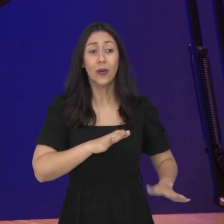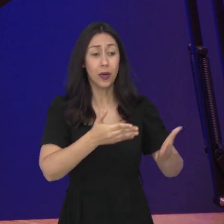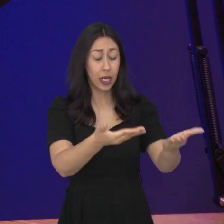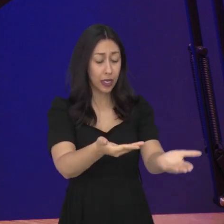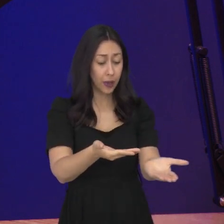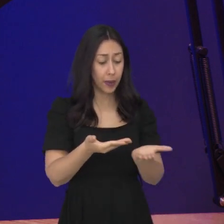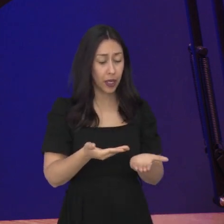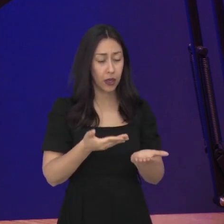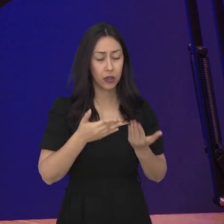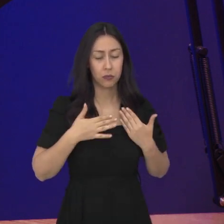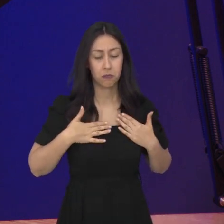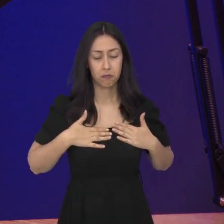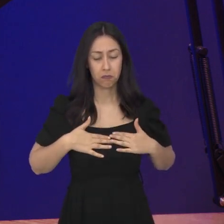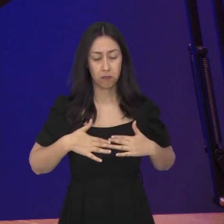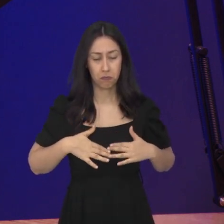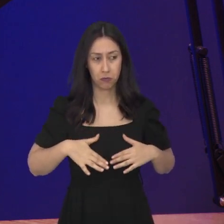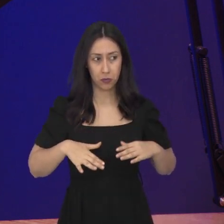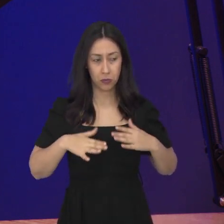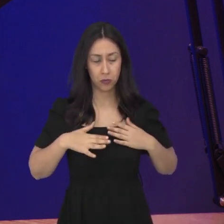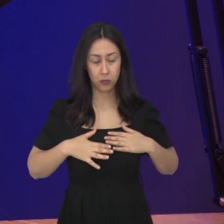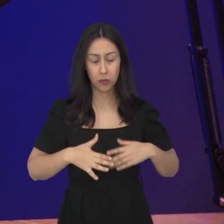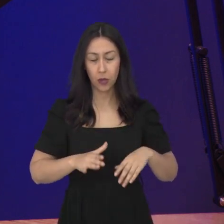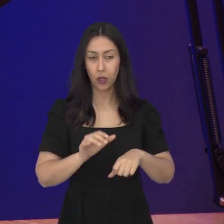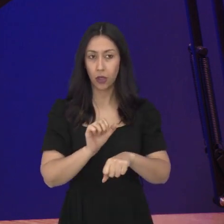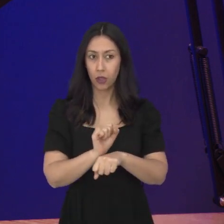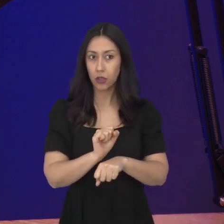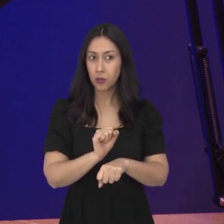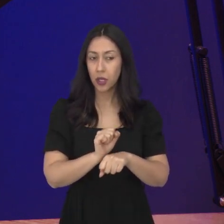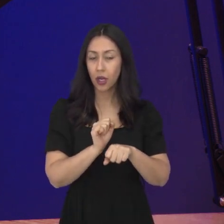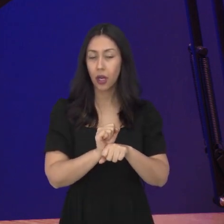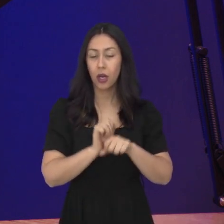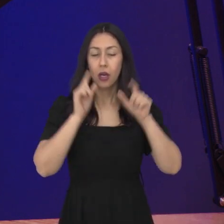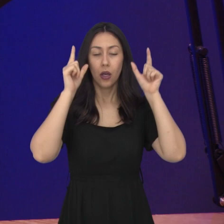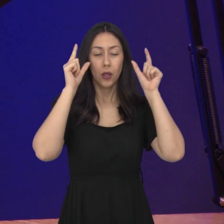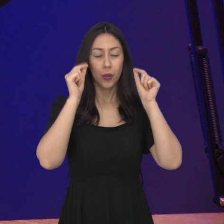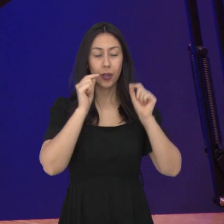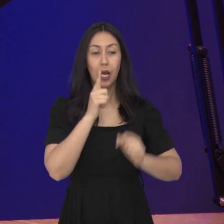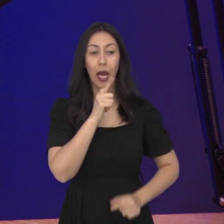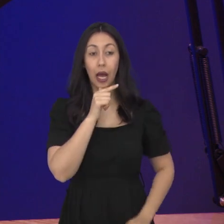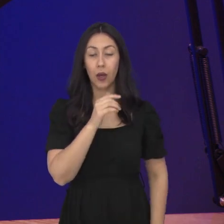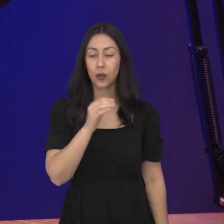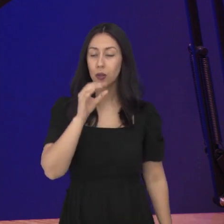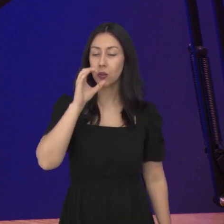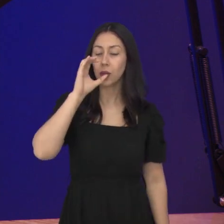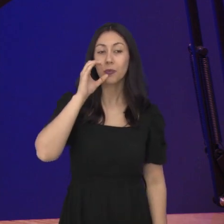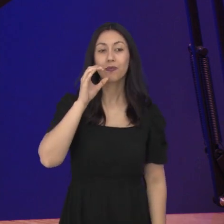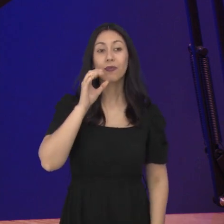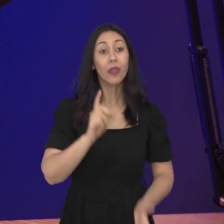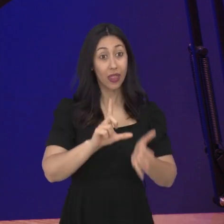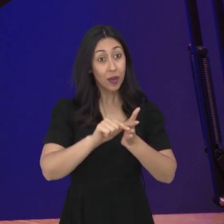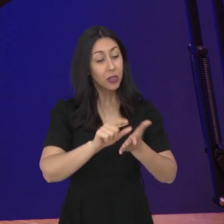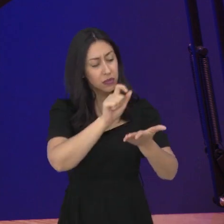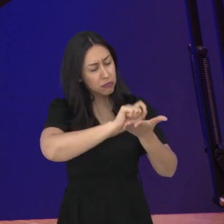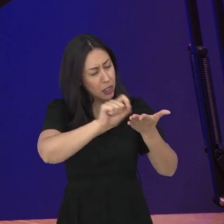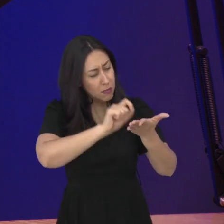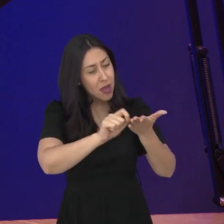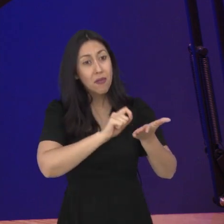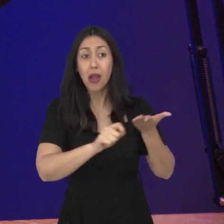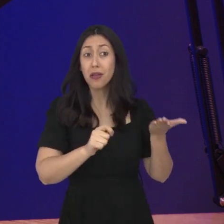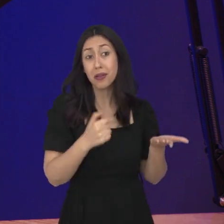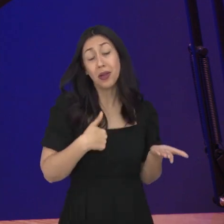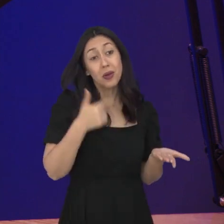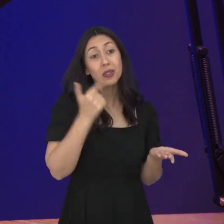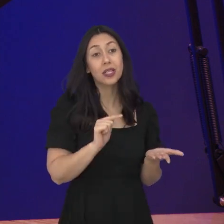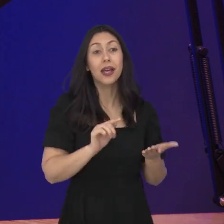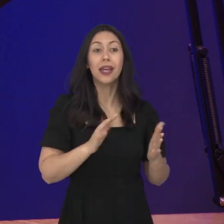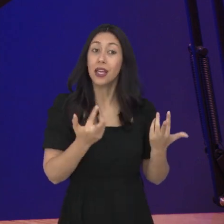5 minutos de pânico passar, respirava fundo, esperava a adrenalina baixar, tomava uma água, aí eu começava a fazer a prova. E dava certo, entendeu? Fazia